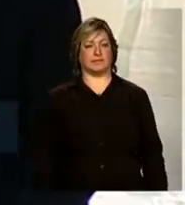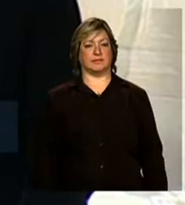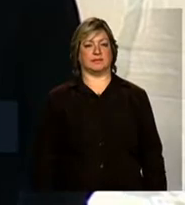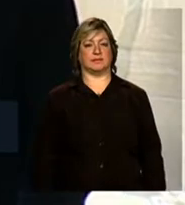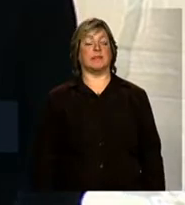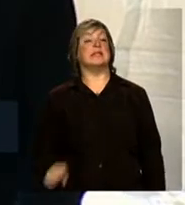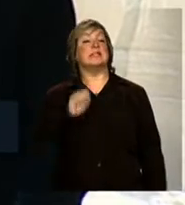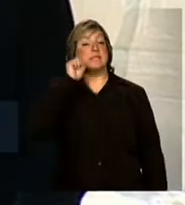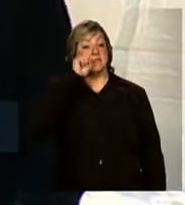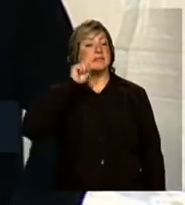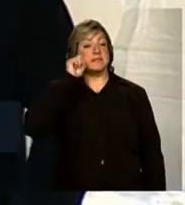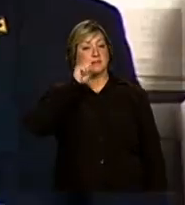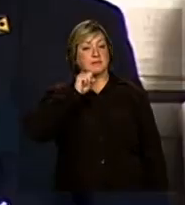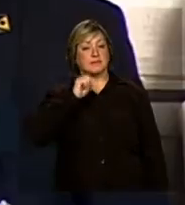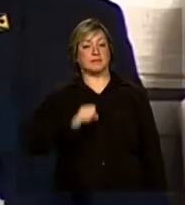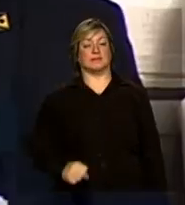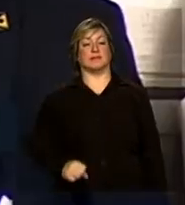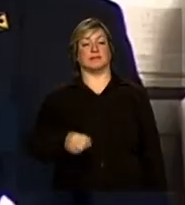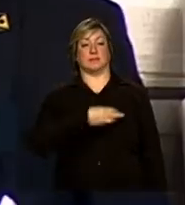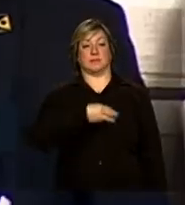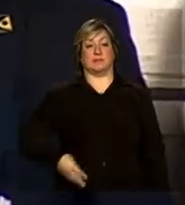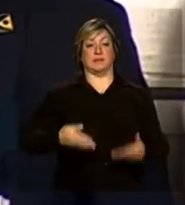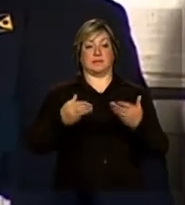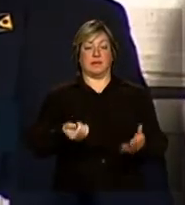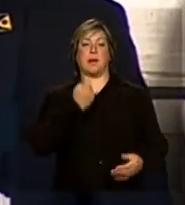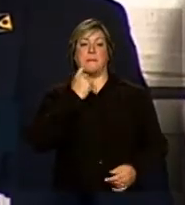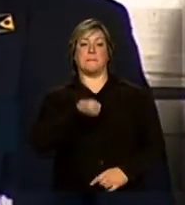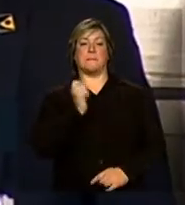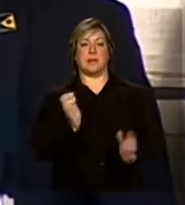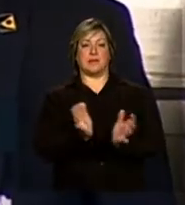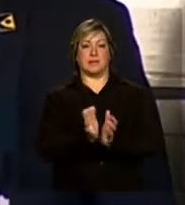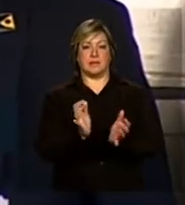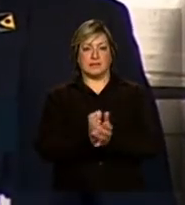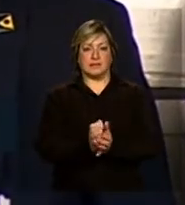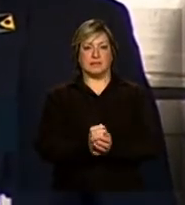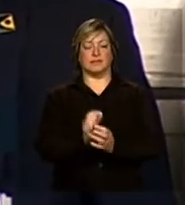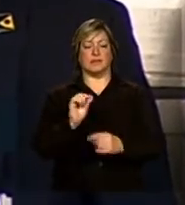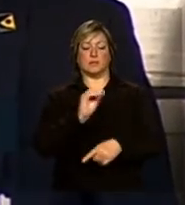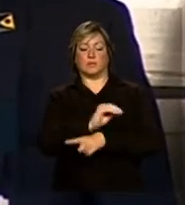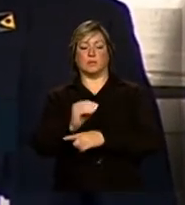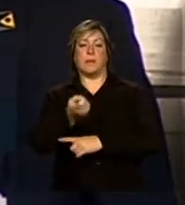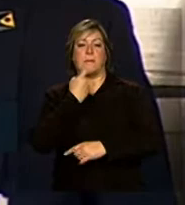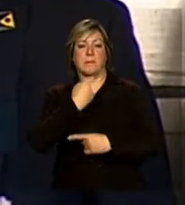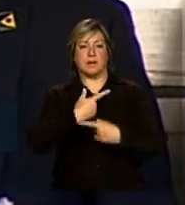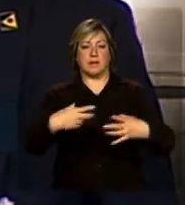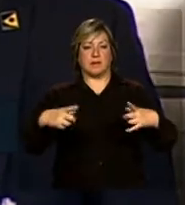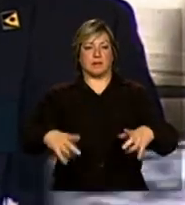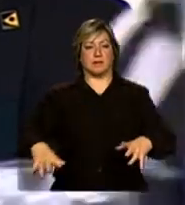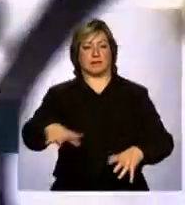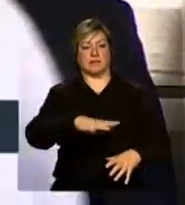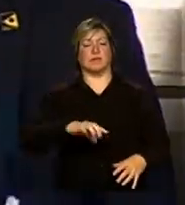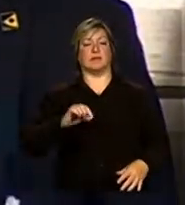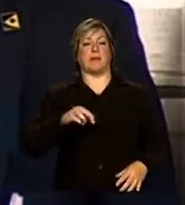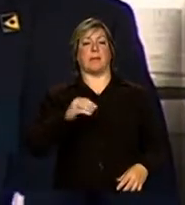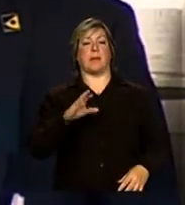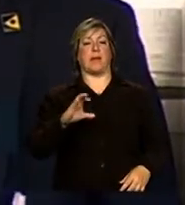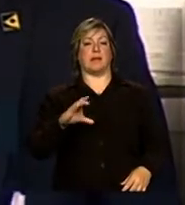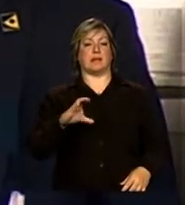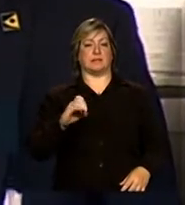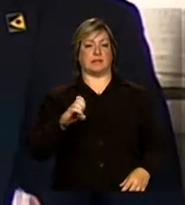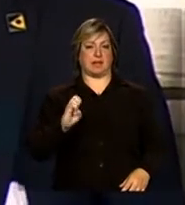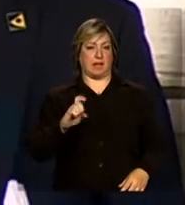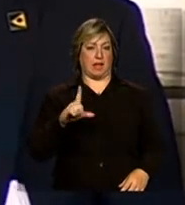nosso Senador ministro da Pesca epicultura Marcelo Crivella dizer para